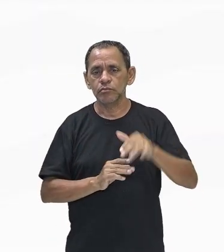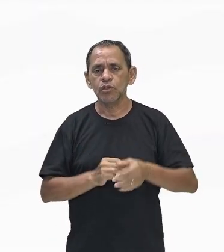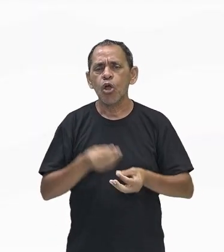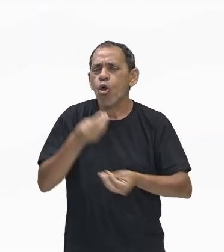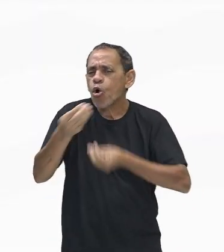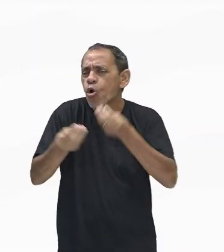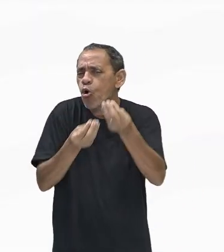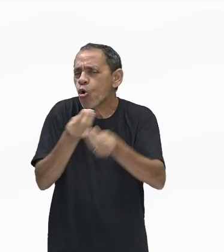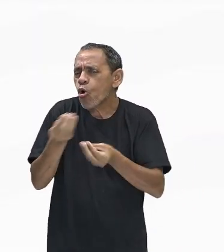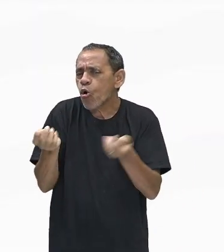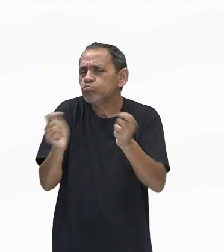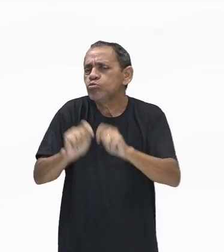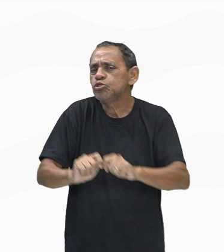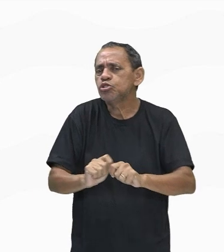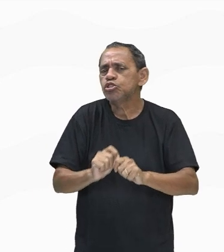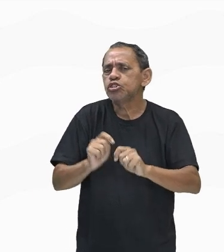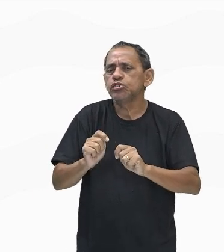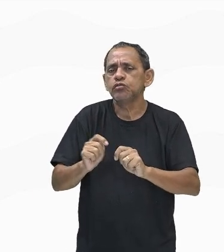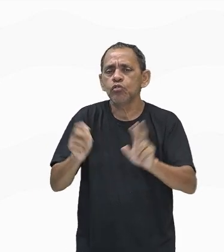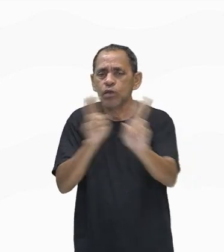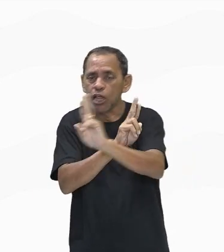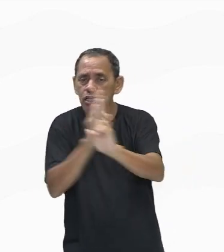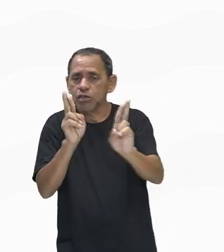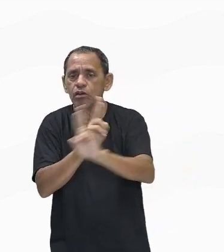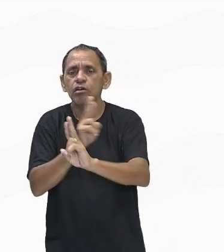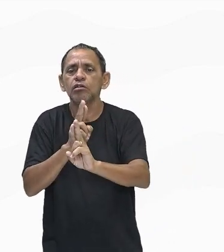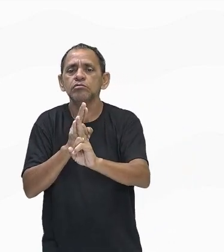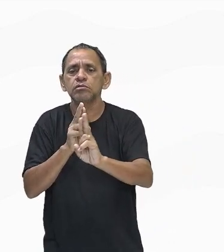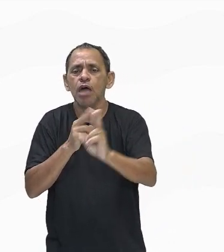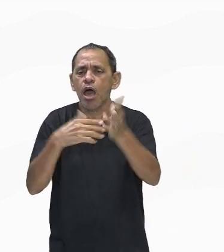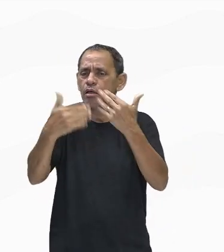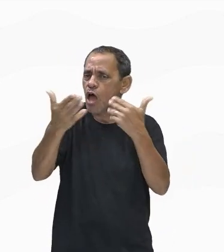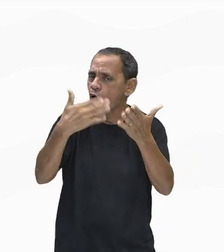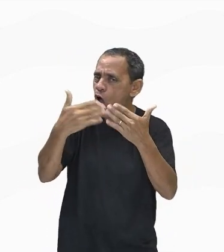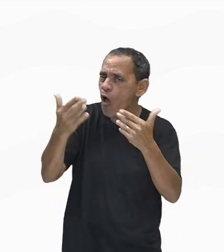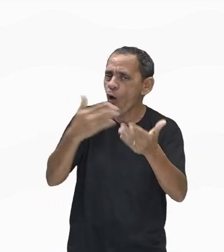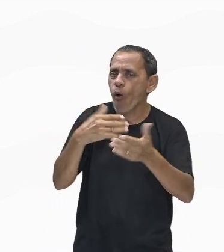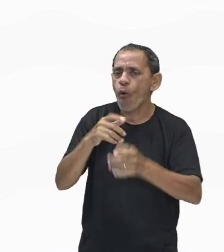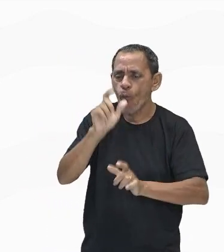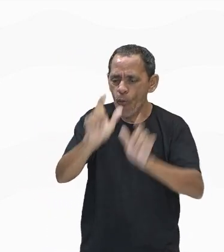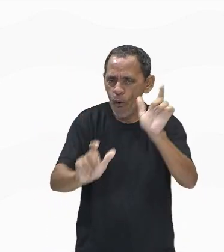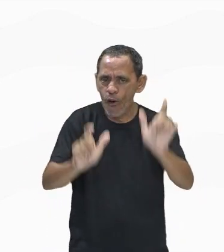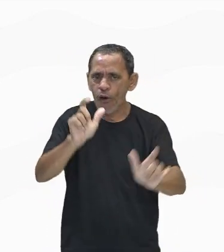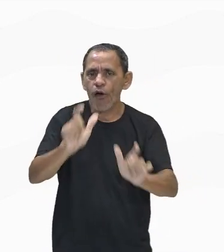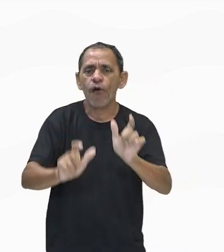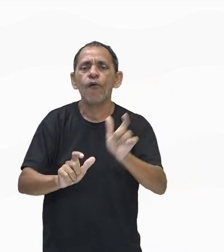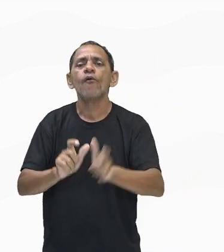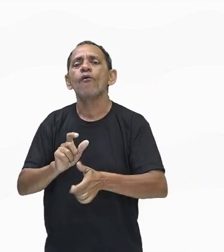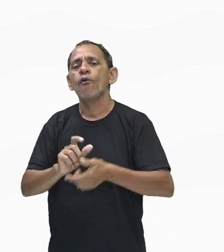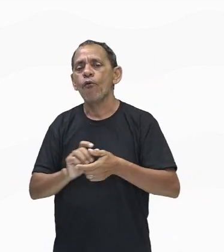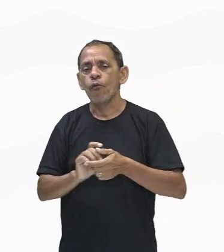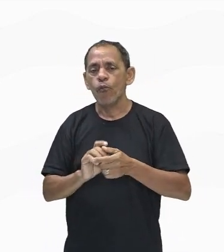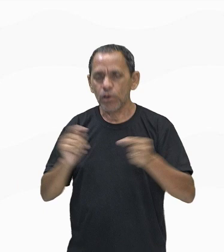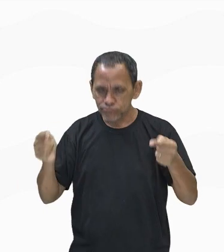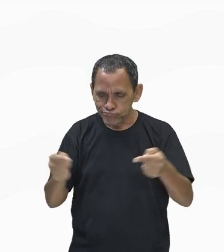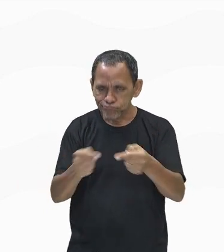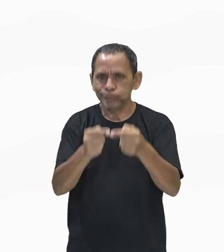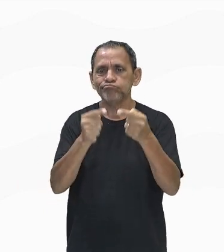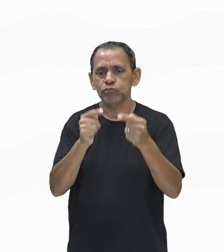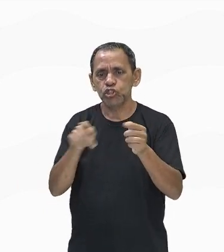possível relacionar a conversa dos personagens à construção do projeto de vida? E foi exatamente isso que eu falei,